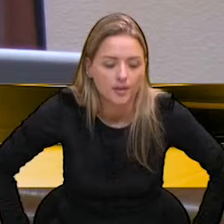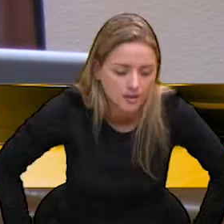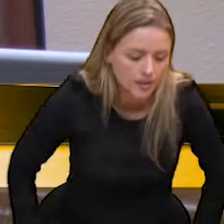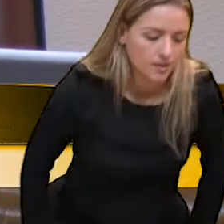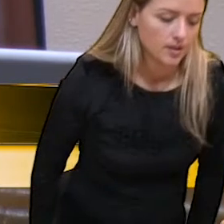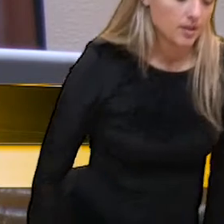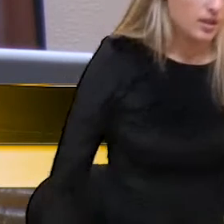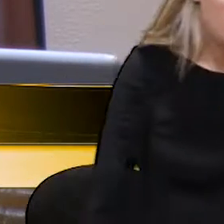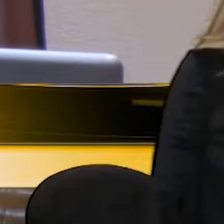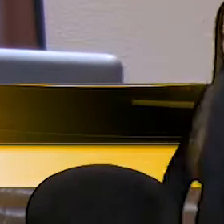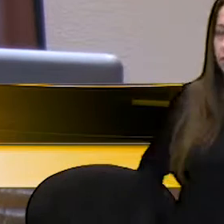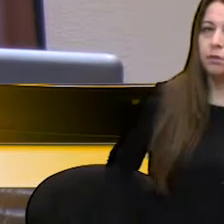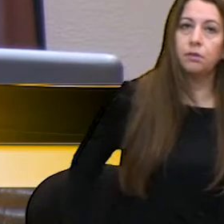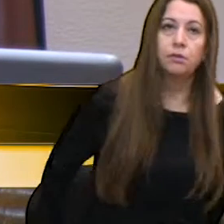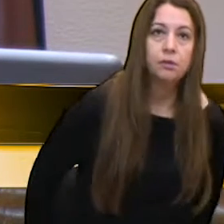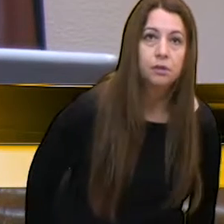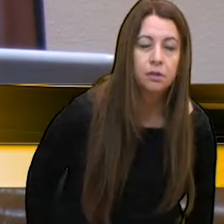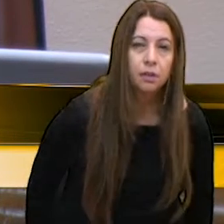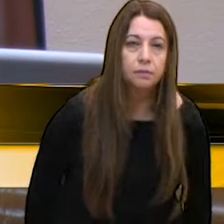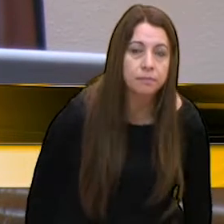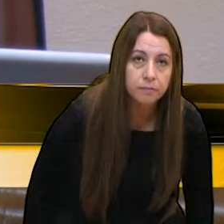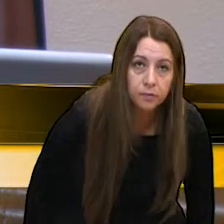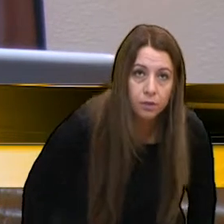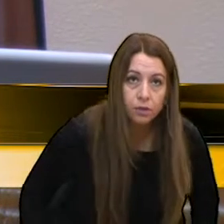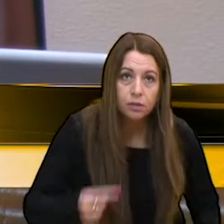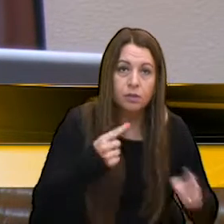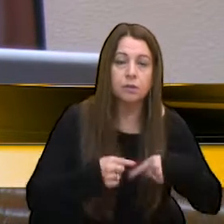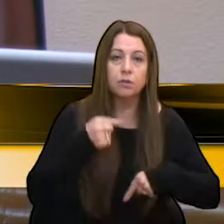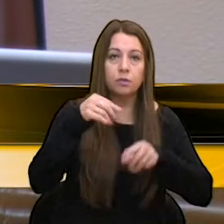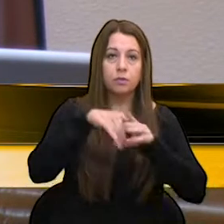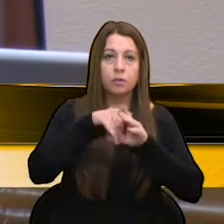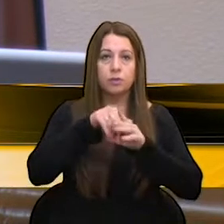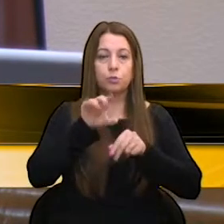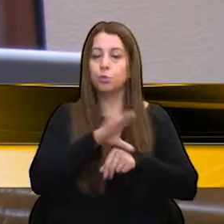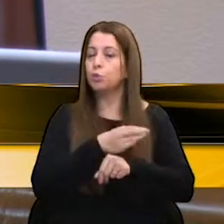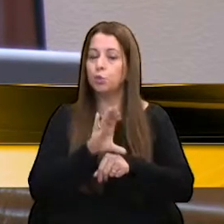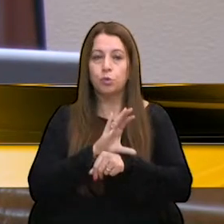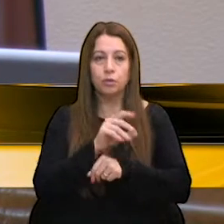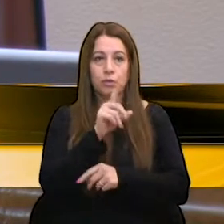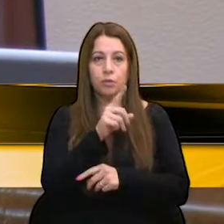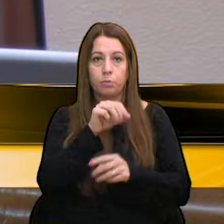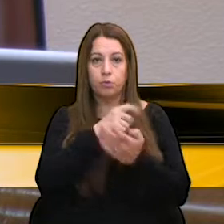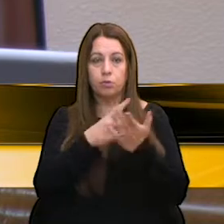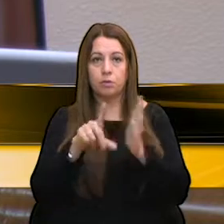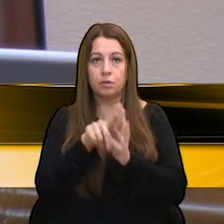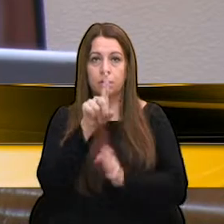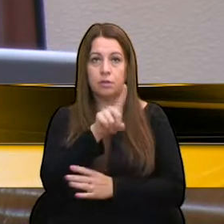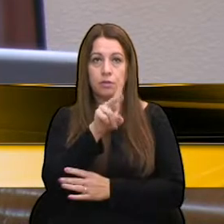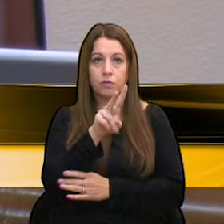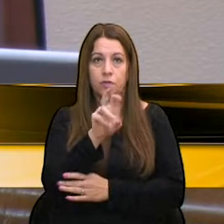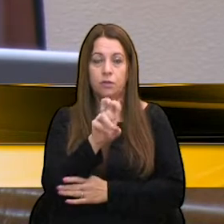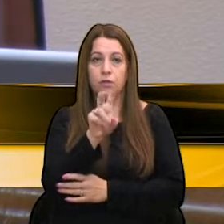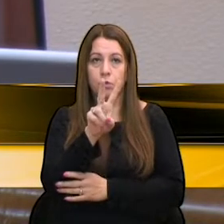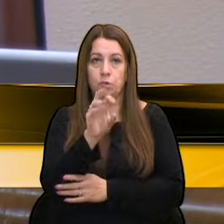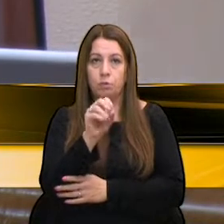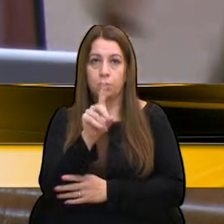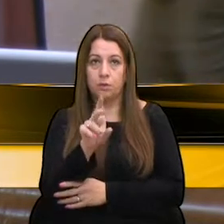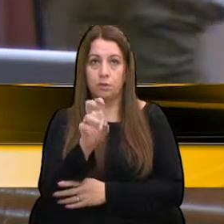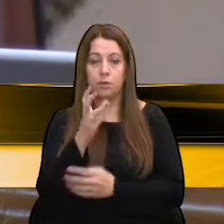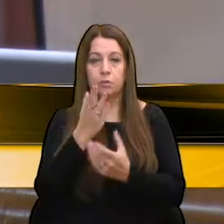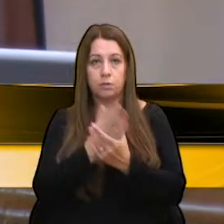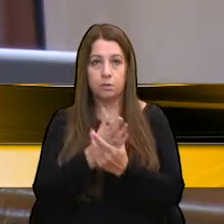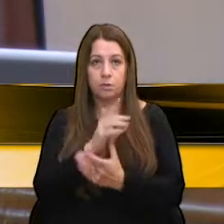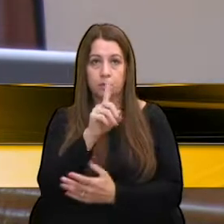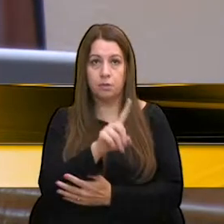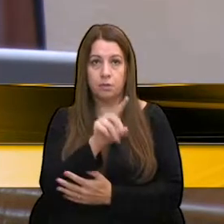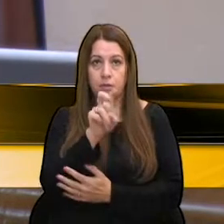Em discussão única e votação, o parecer pela inconstitucionalidade do projeto de lei número 125/2015, contido no